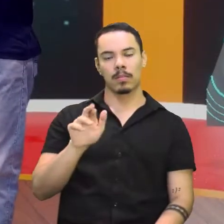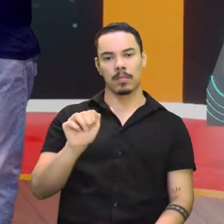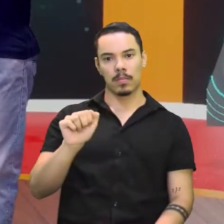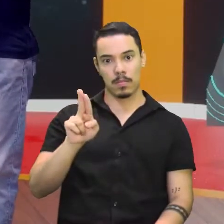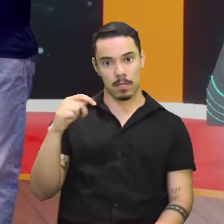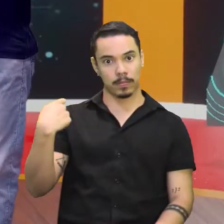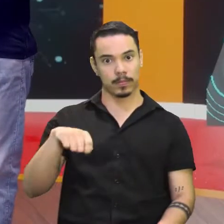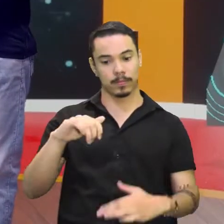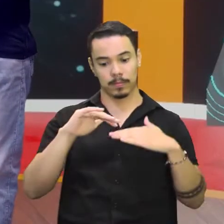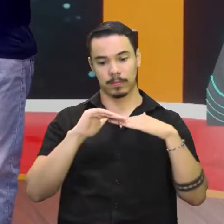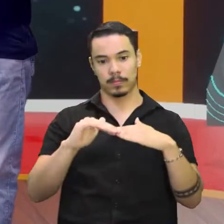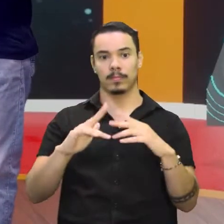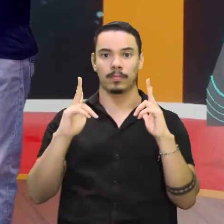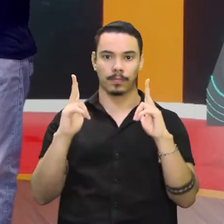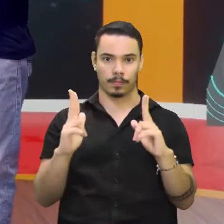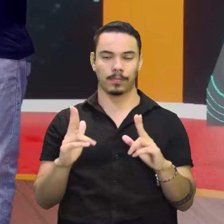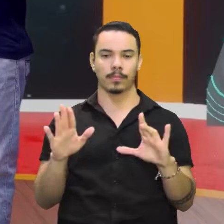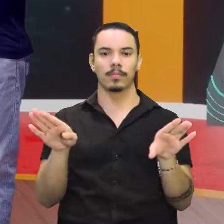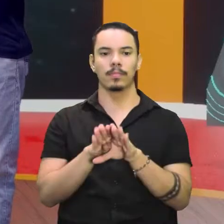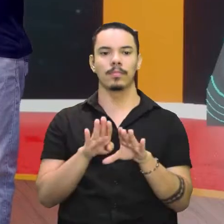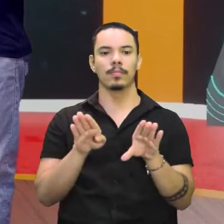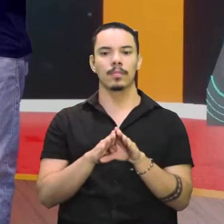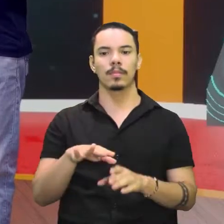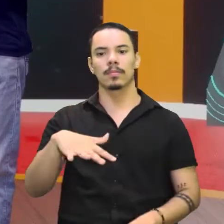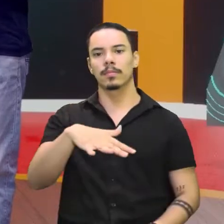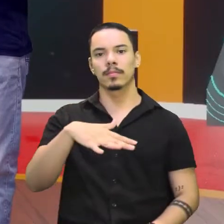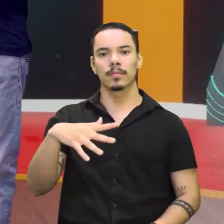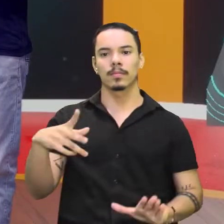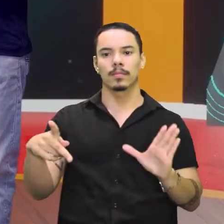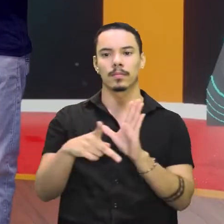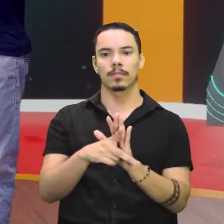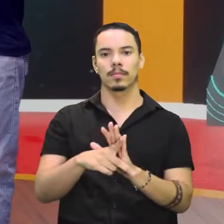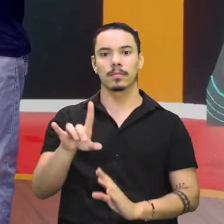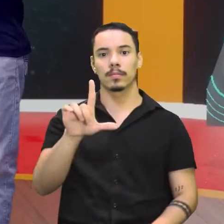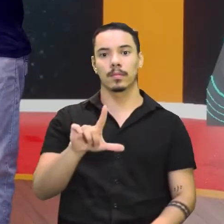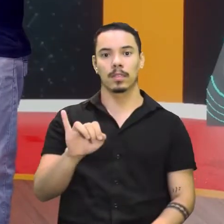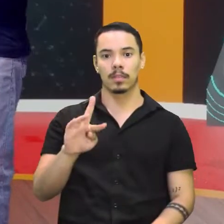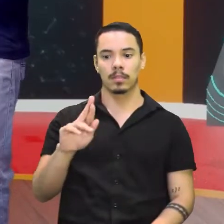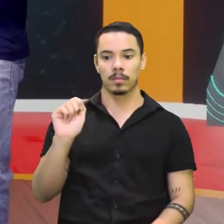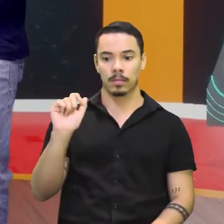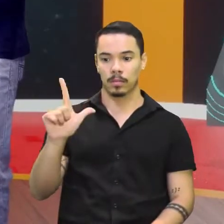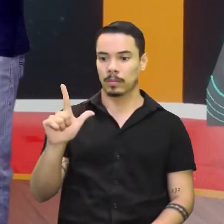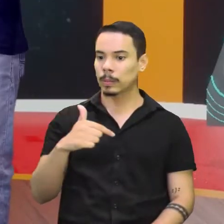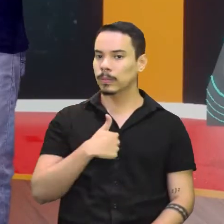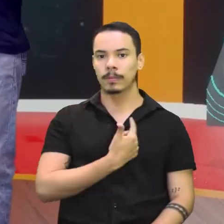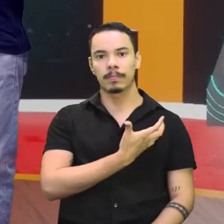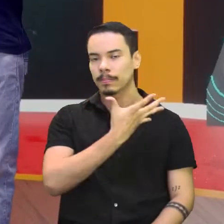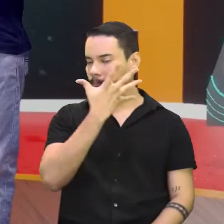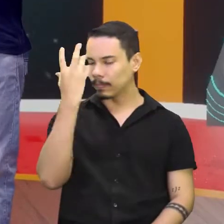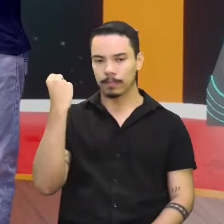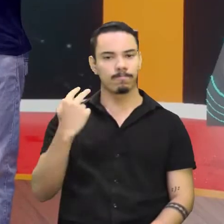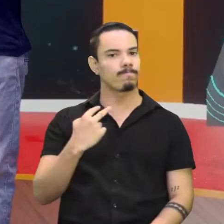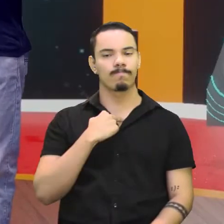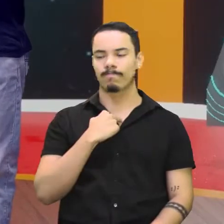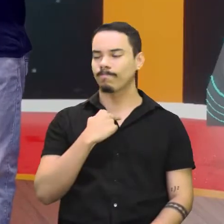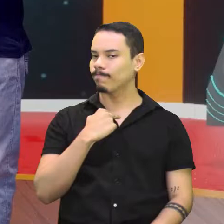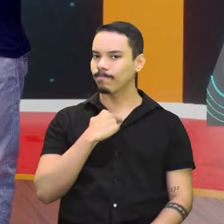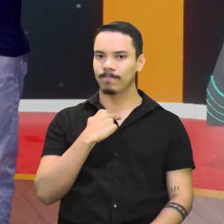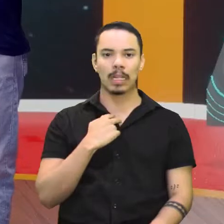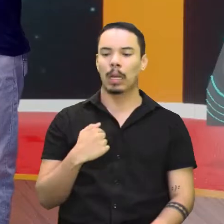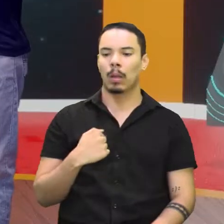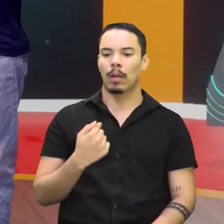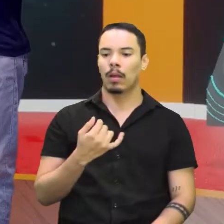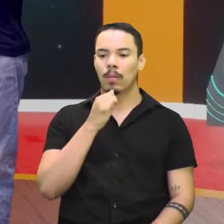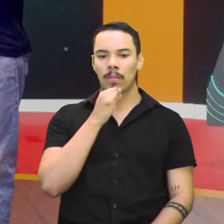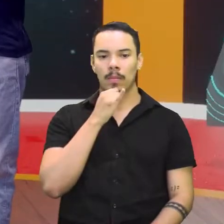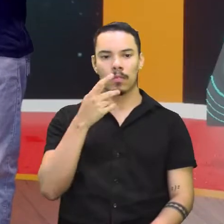grau. Verdade. Tem que ter a mesma parte literal, que eu não posso, não esqueçam disso, eu não posso ir no mercado